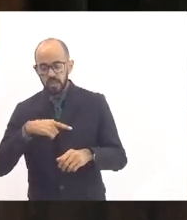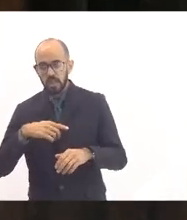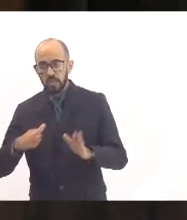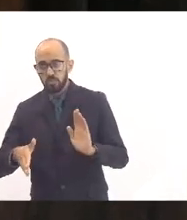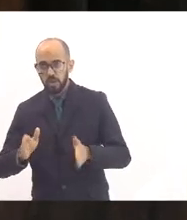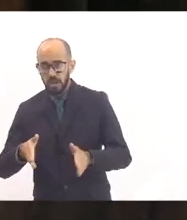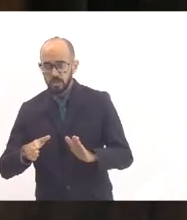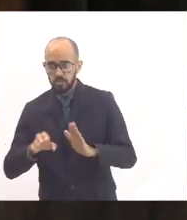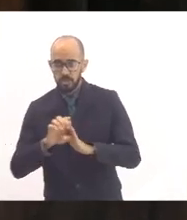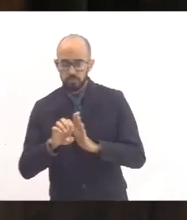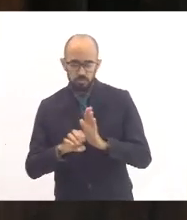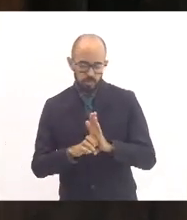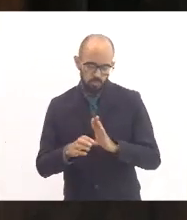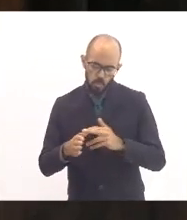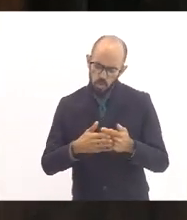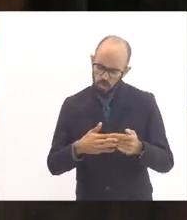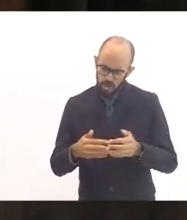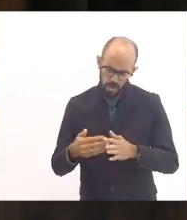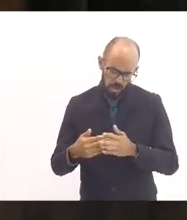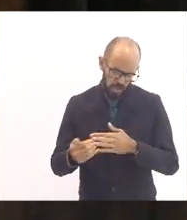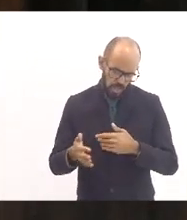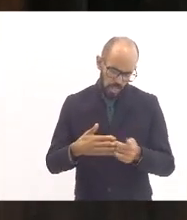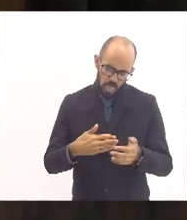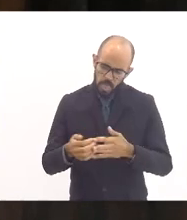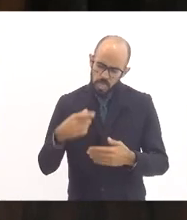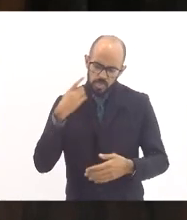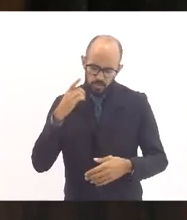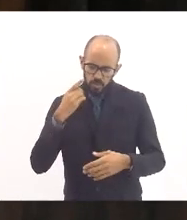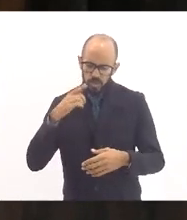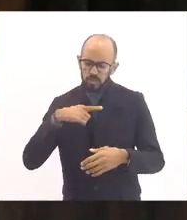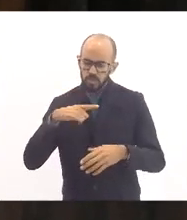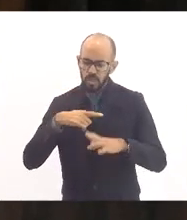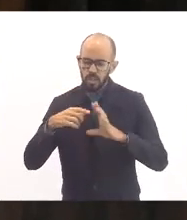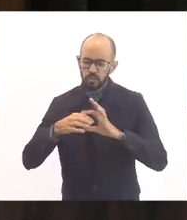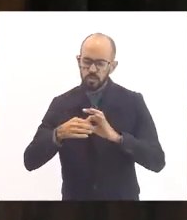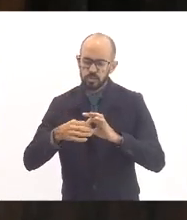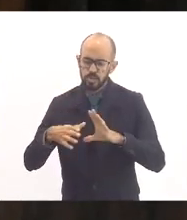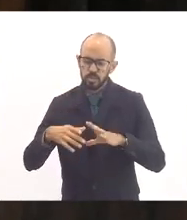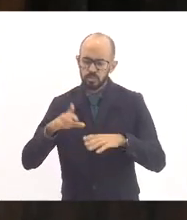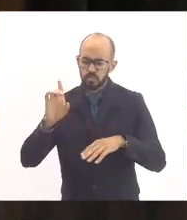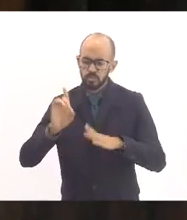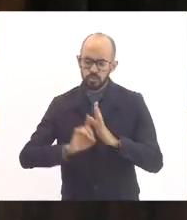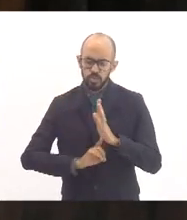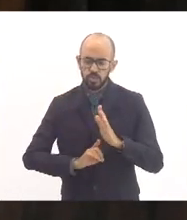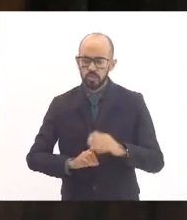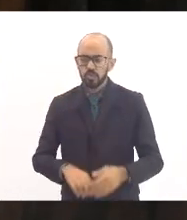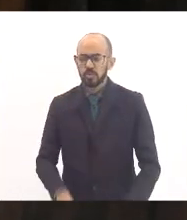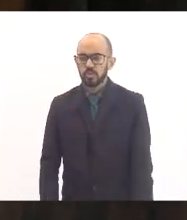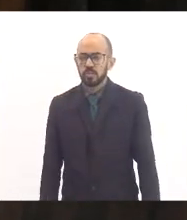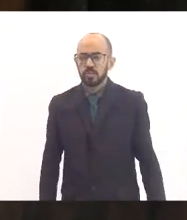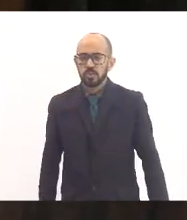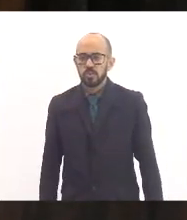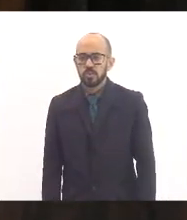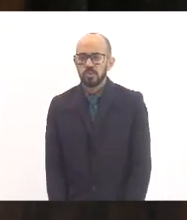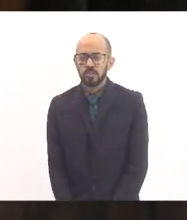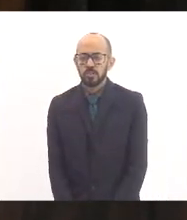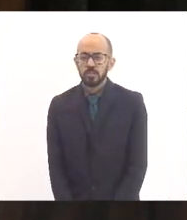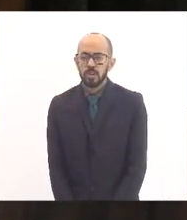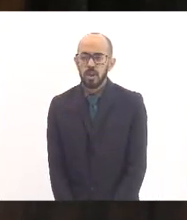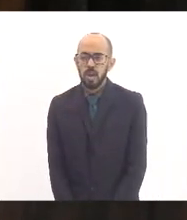qualquer Deputado está autorizado tem o direito de apresentar as emendas